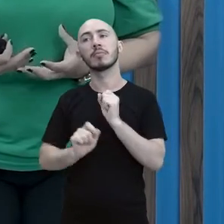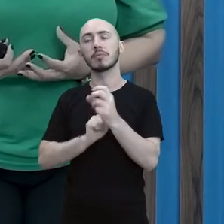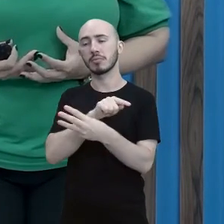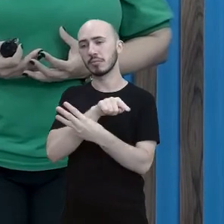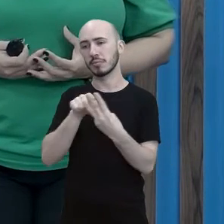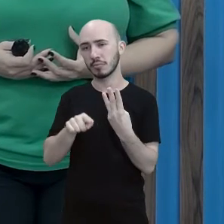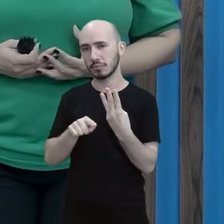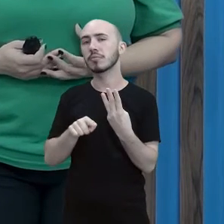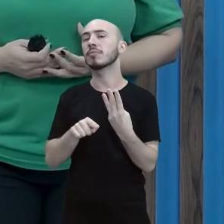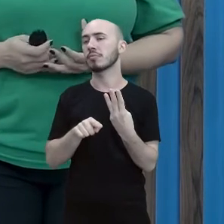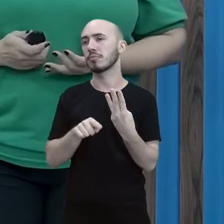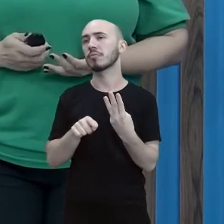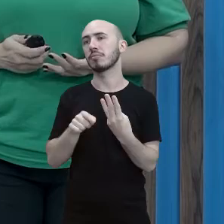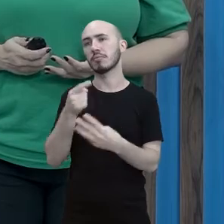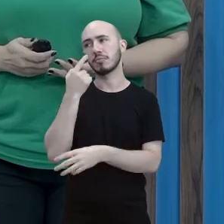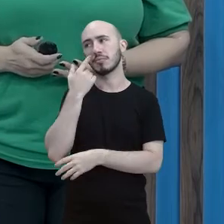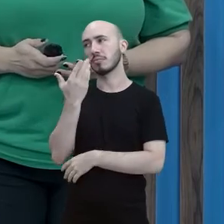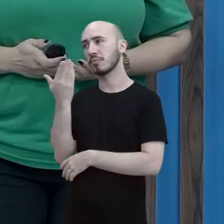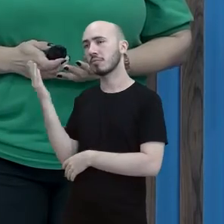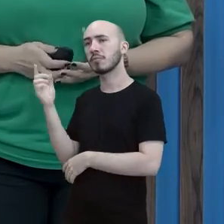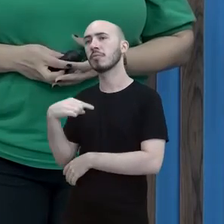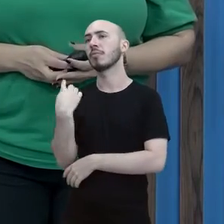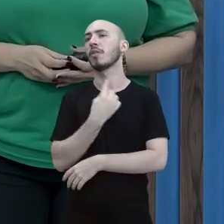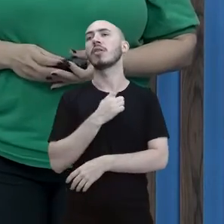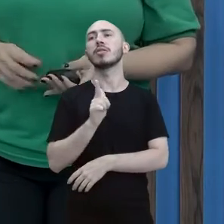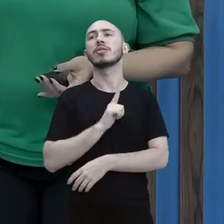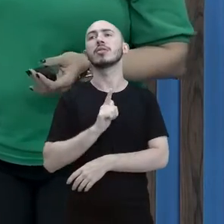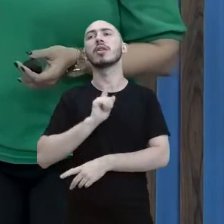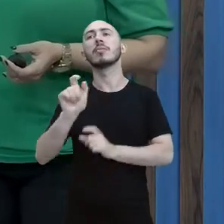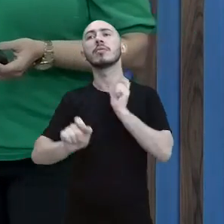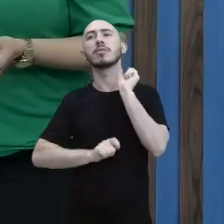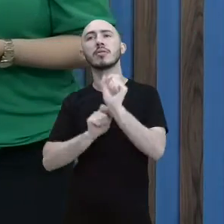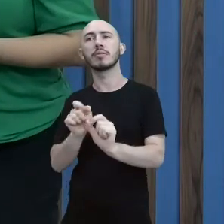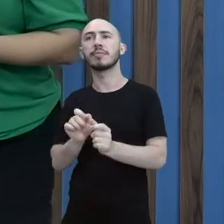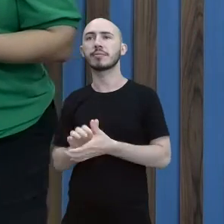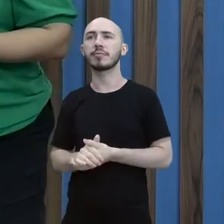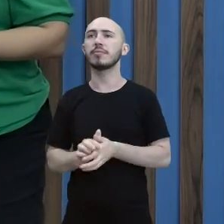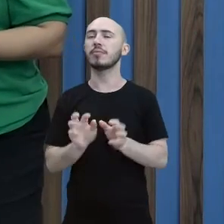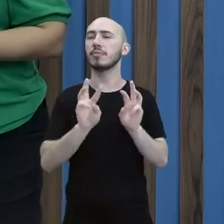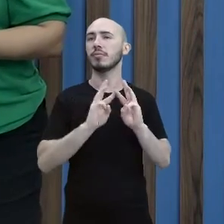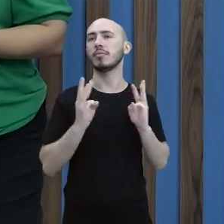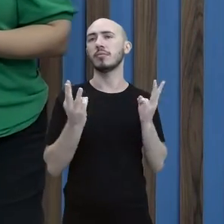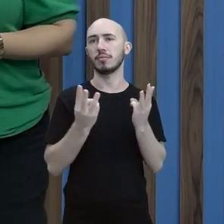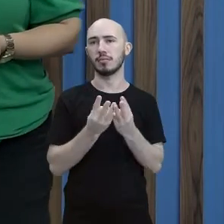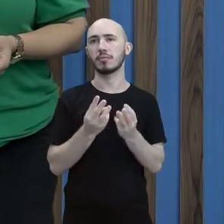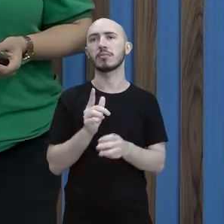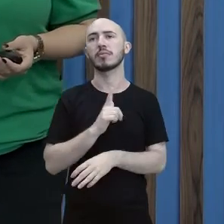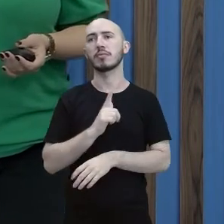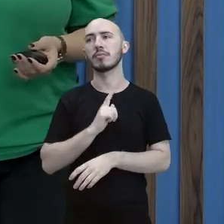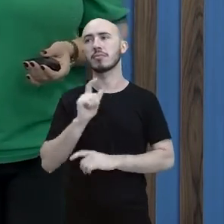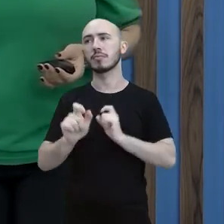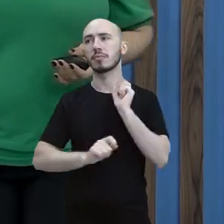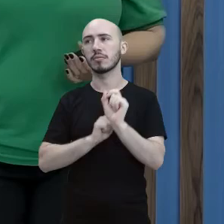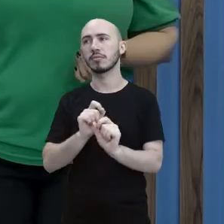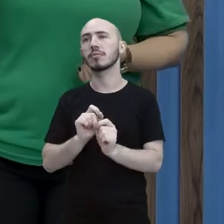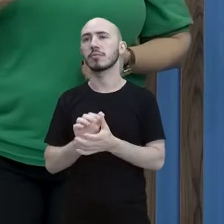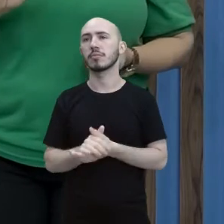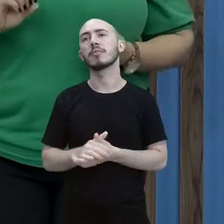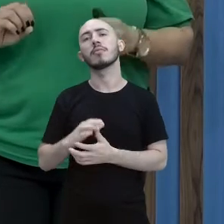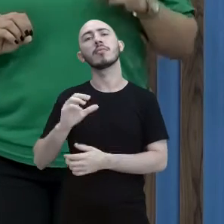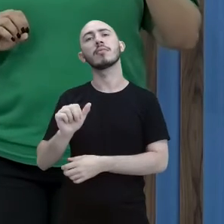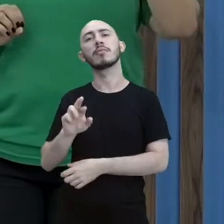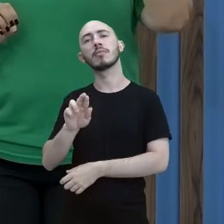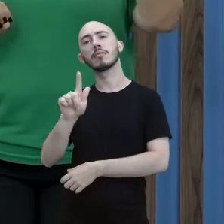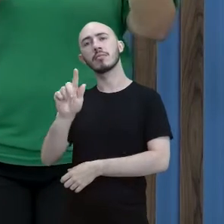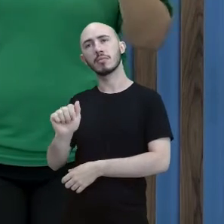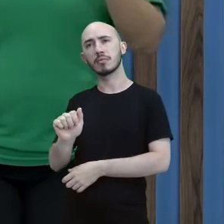esse pensamento, o que é que a gente tem aí, ó? Matérias que apresentam mesma carga,